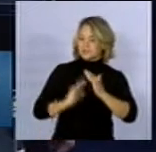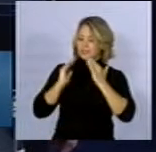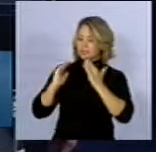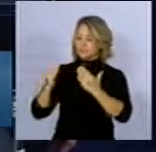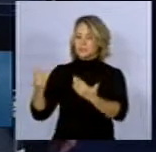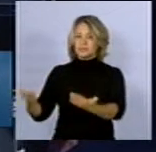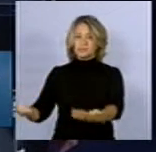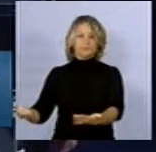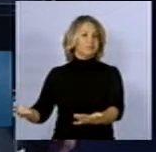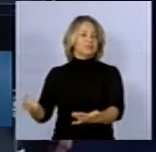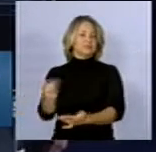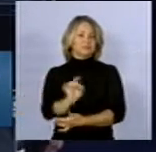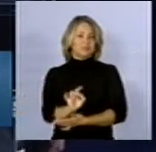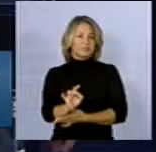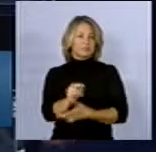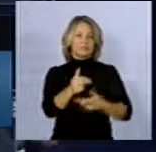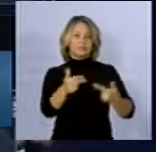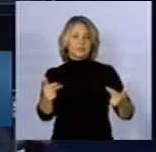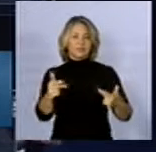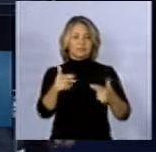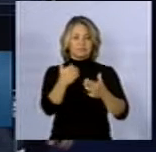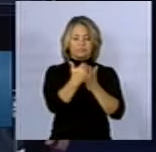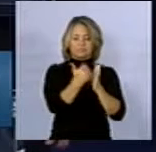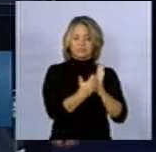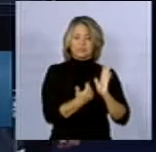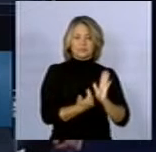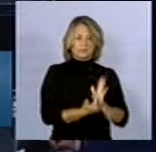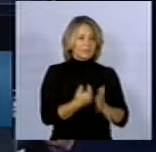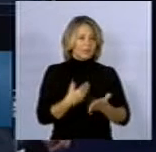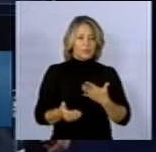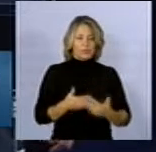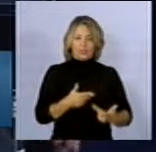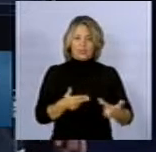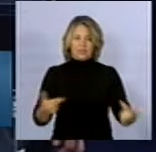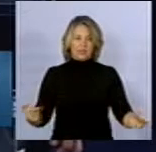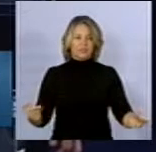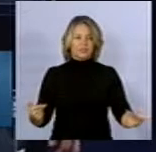valor dado, qualquer que seja,